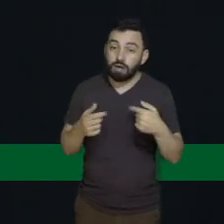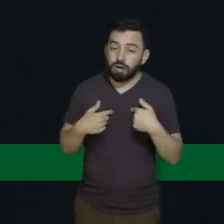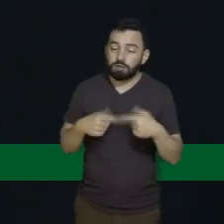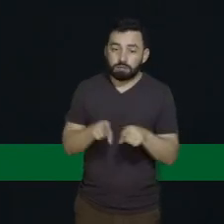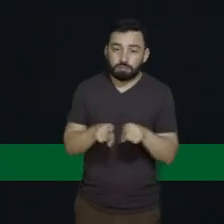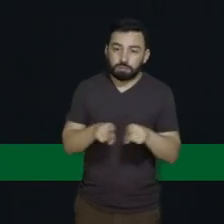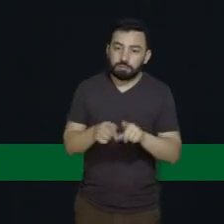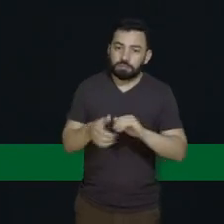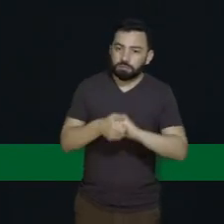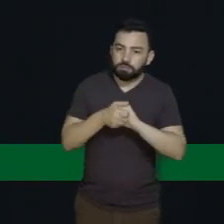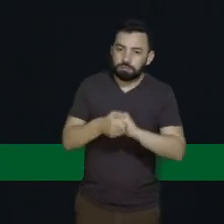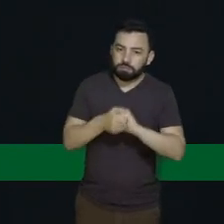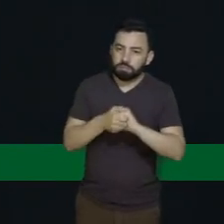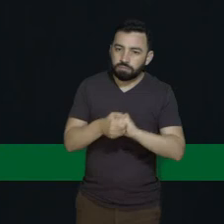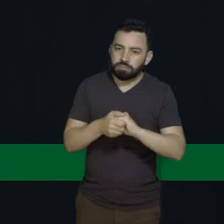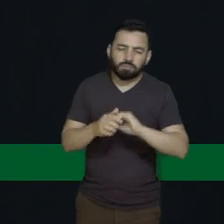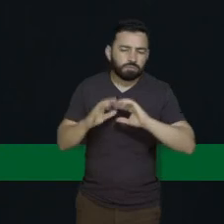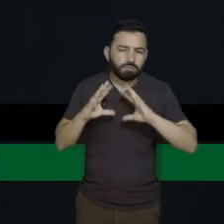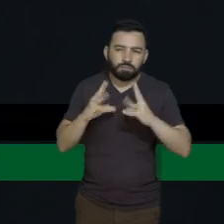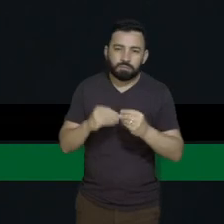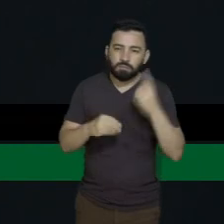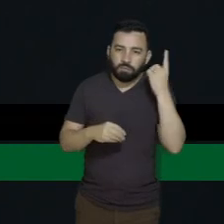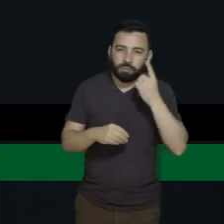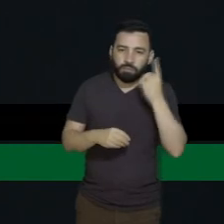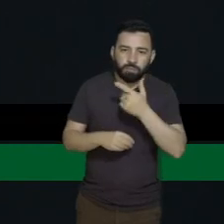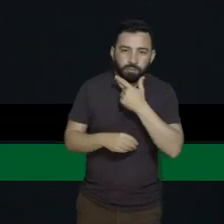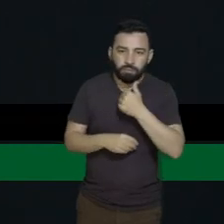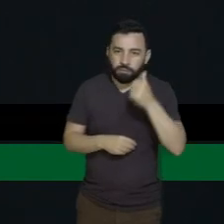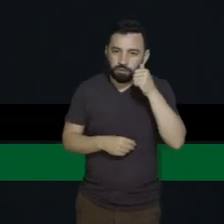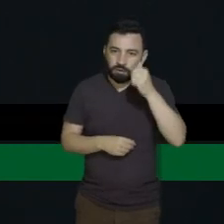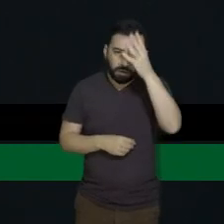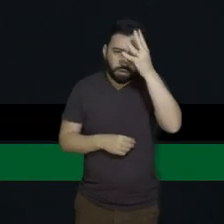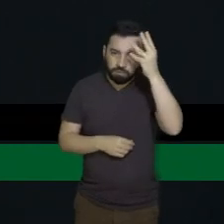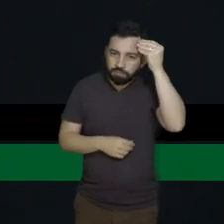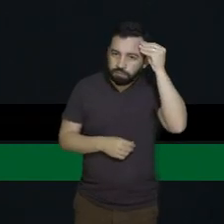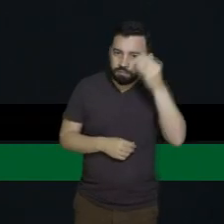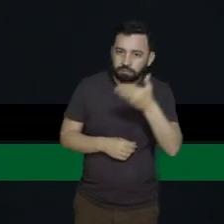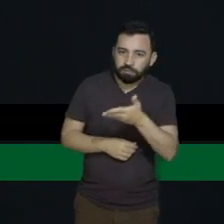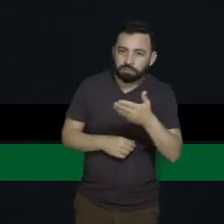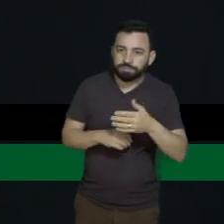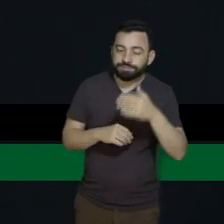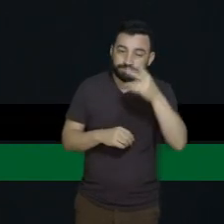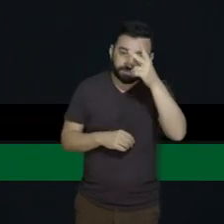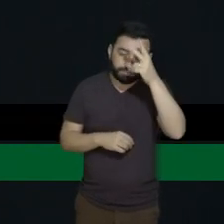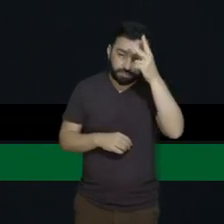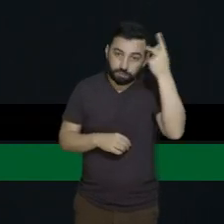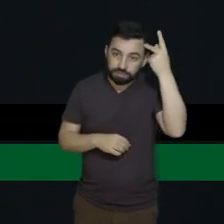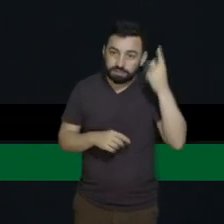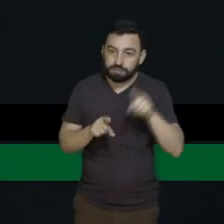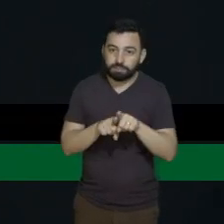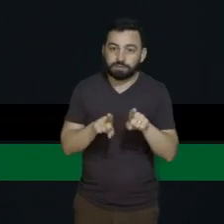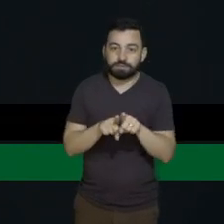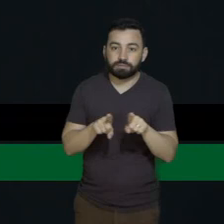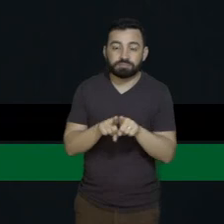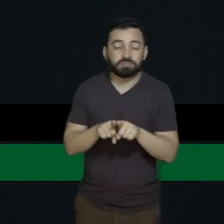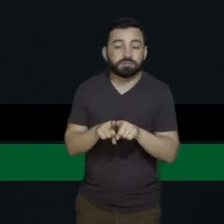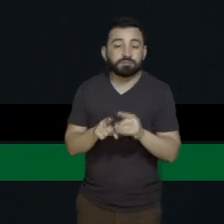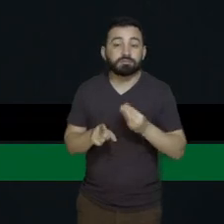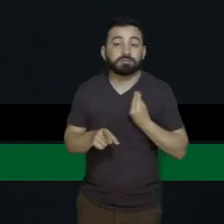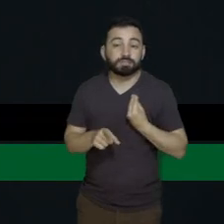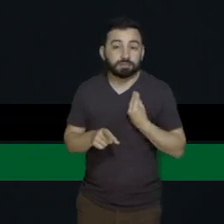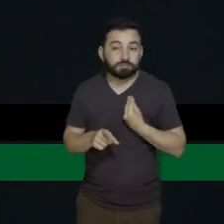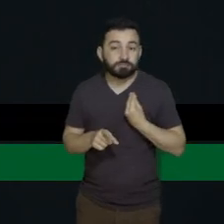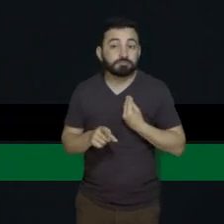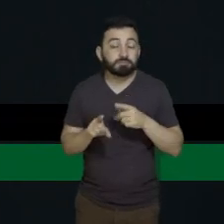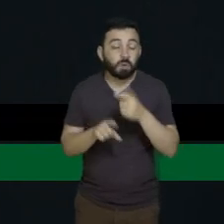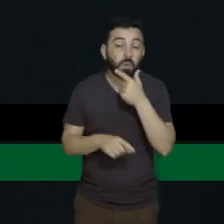cumprimento às demais deputadas, deputada Paulinha, às senhoras que aqui se encontram, a todos os senhores e